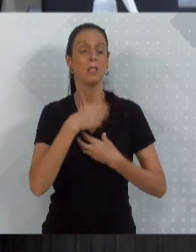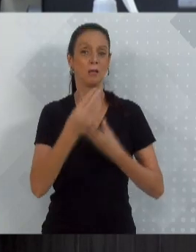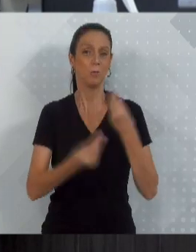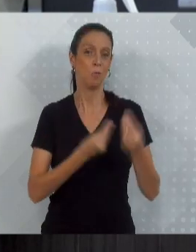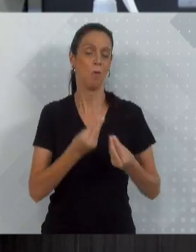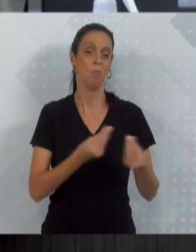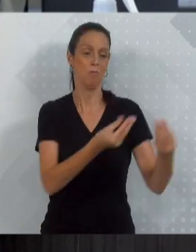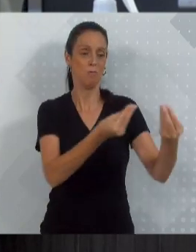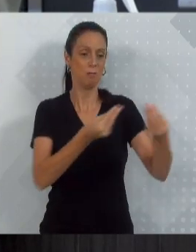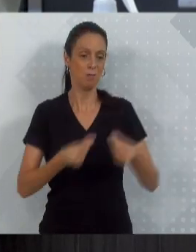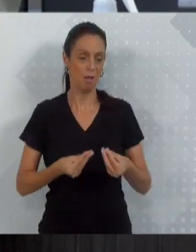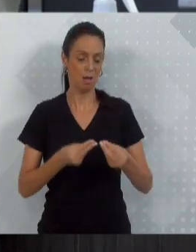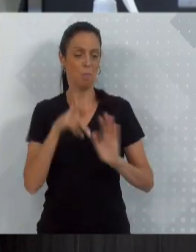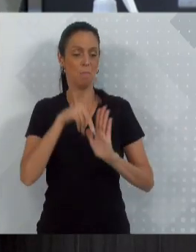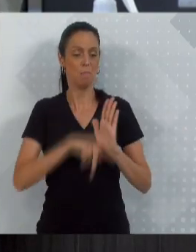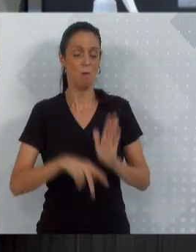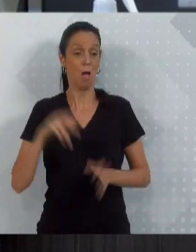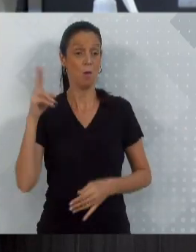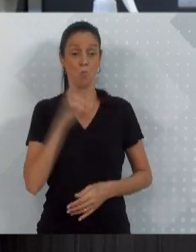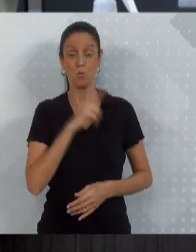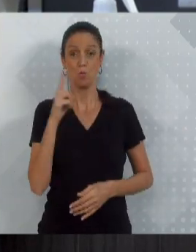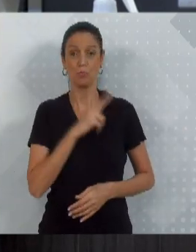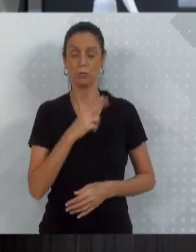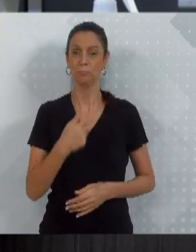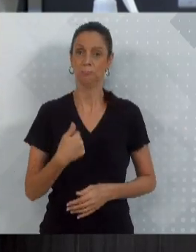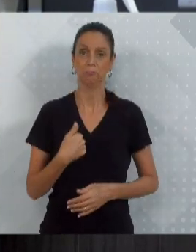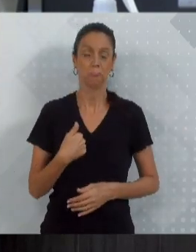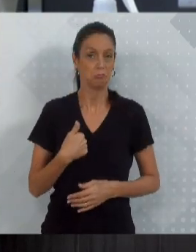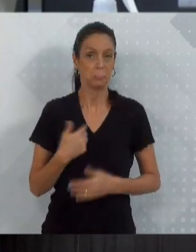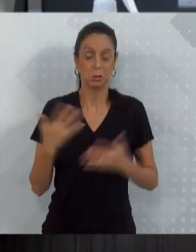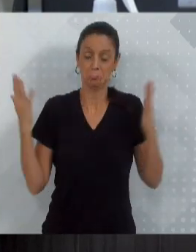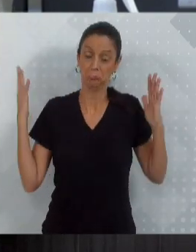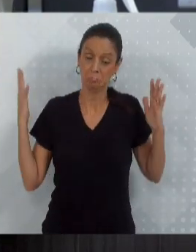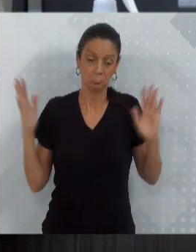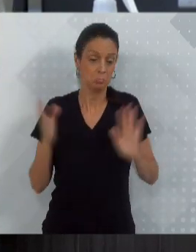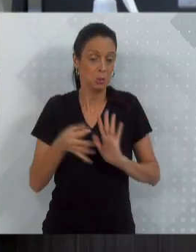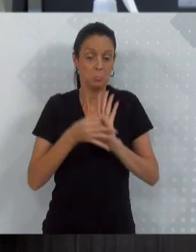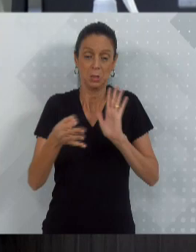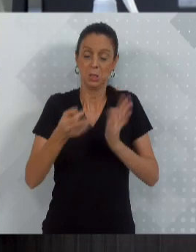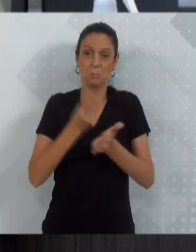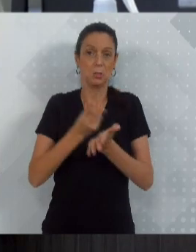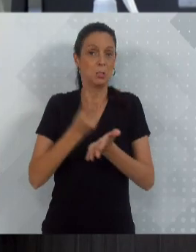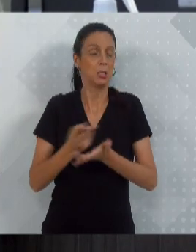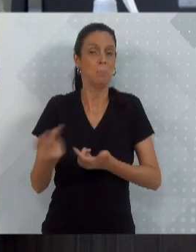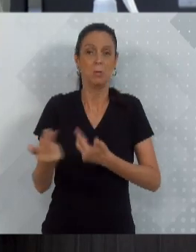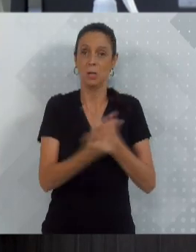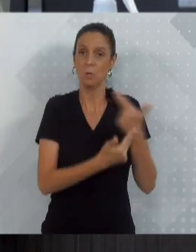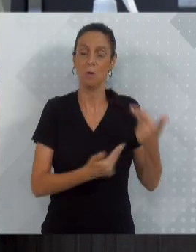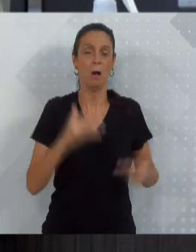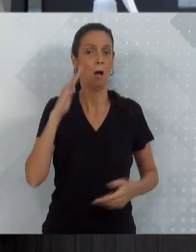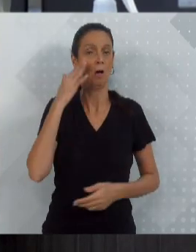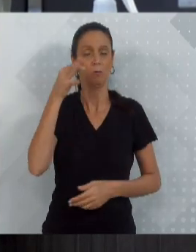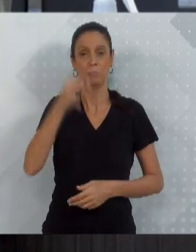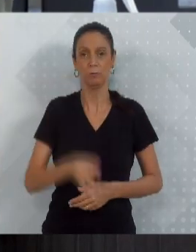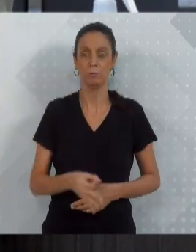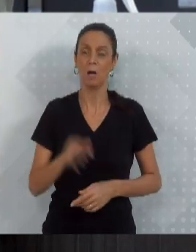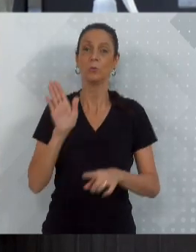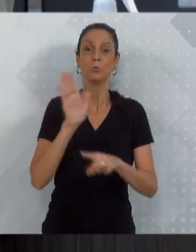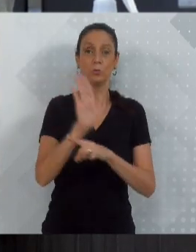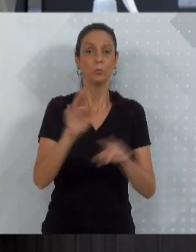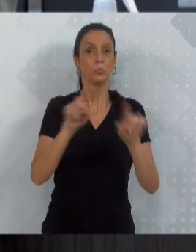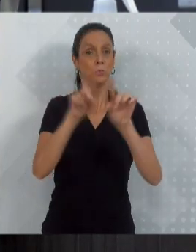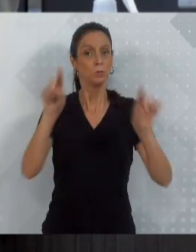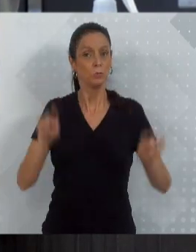de urgência, inclusive, da forma que foi trazida, e eu jamais, meu posicionamento sempre é o mesmo, coerente e em favor dos servidores, em favor